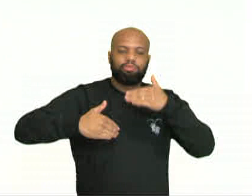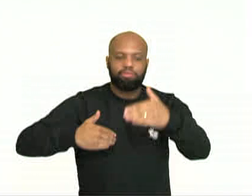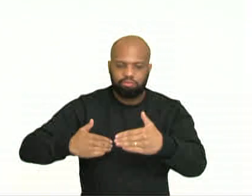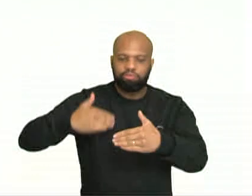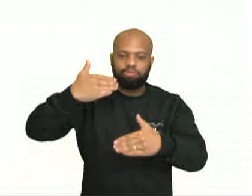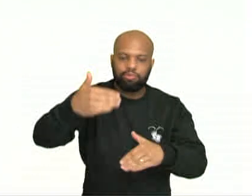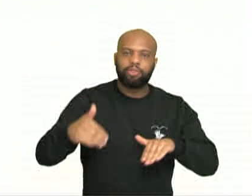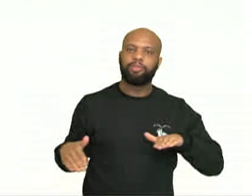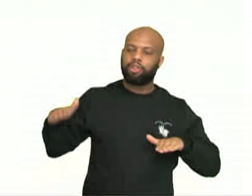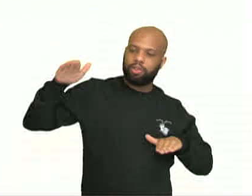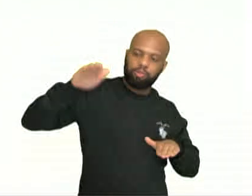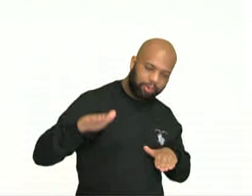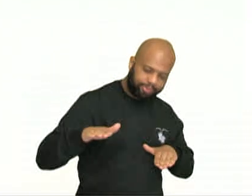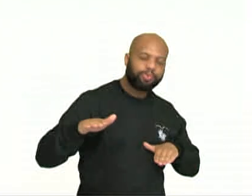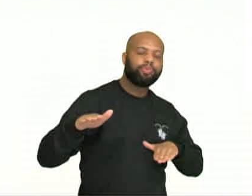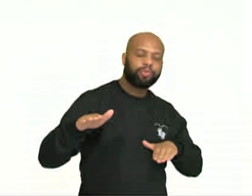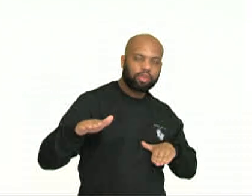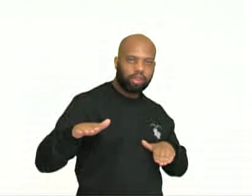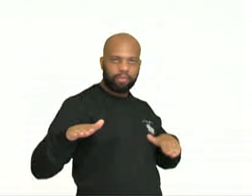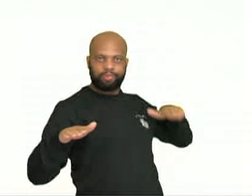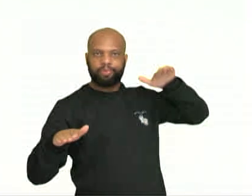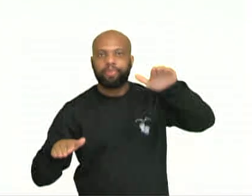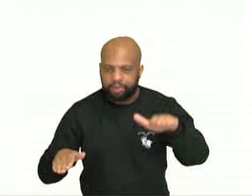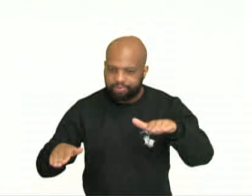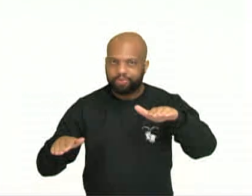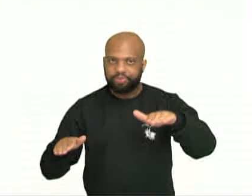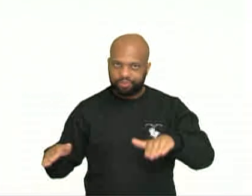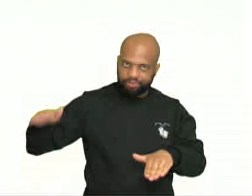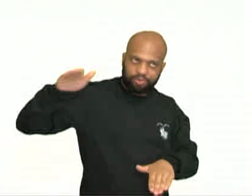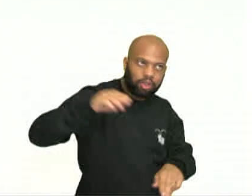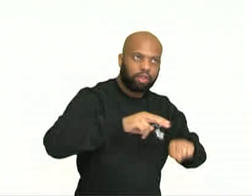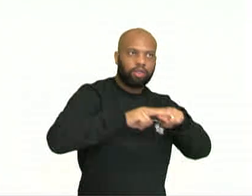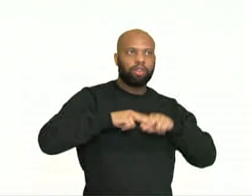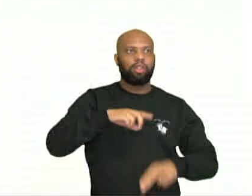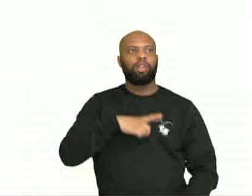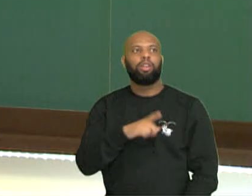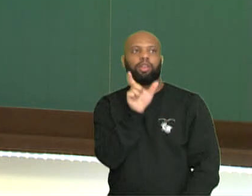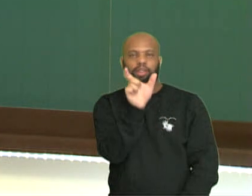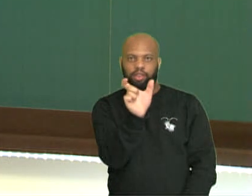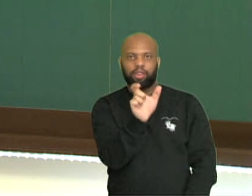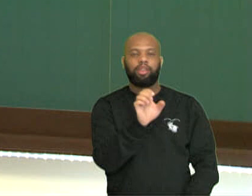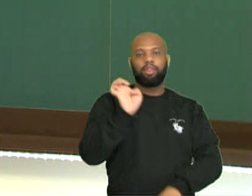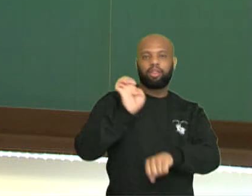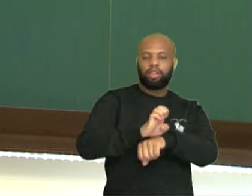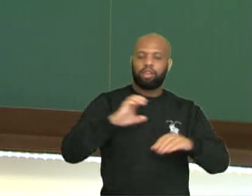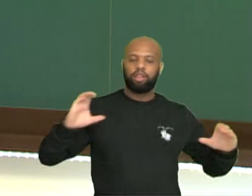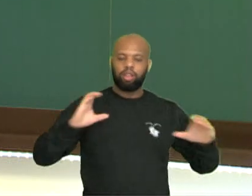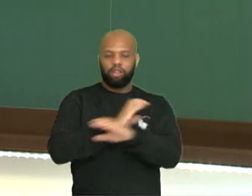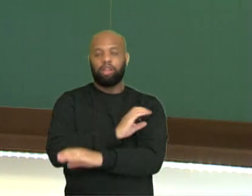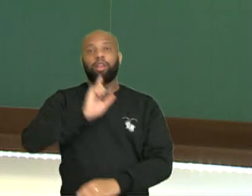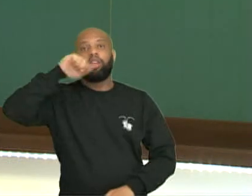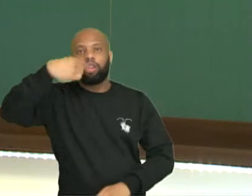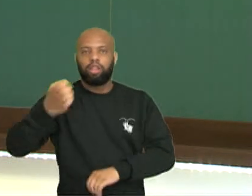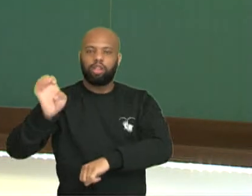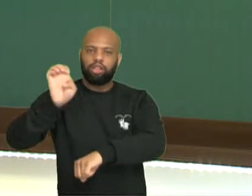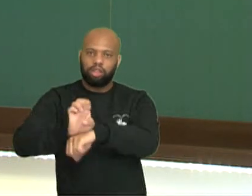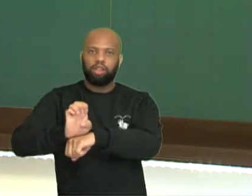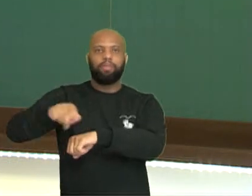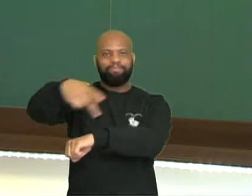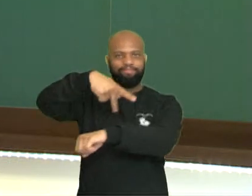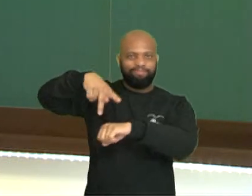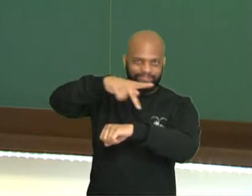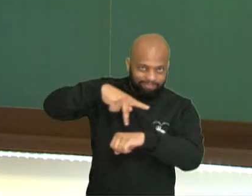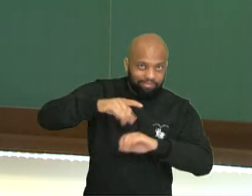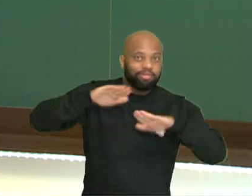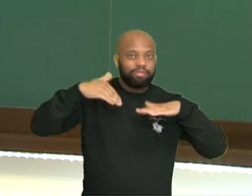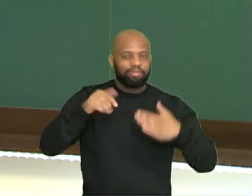isso que aparece a palavra Estado absolutista primeiro e depois Estados nacionais. Para que vocês tenham a